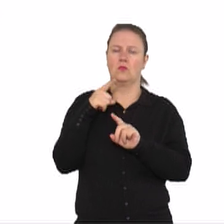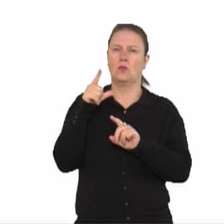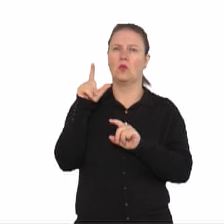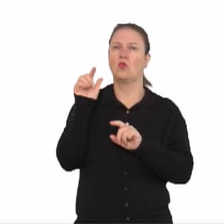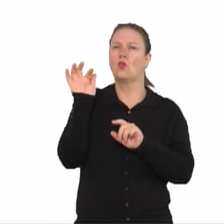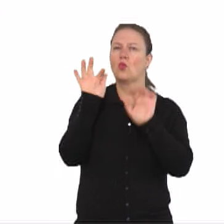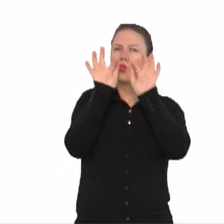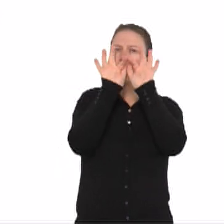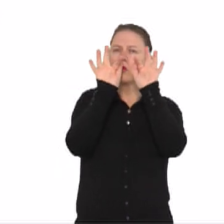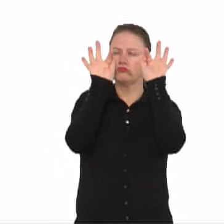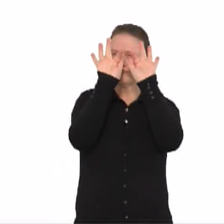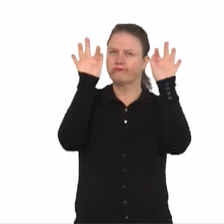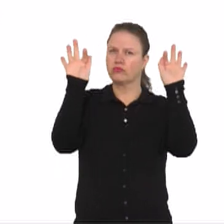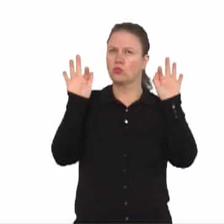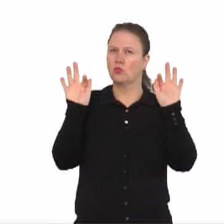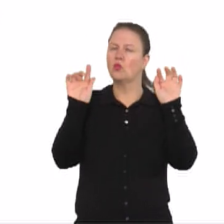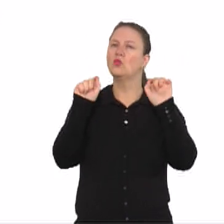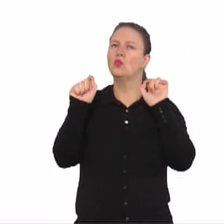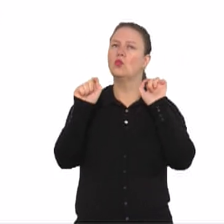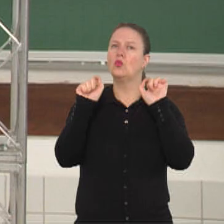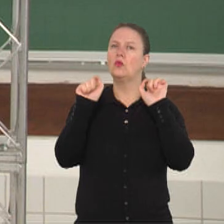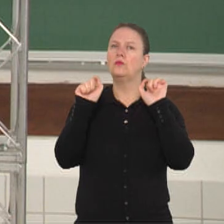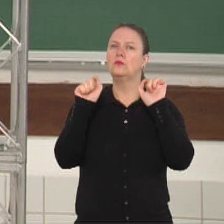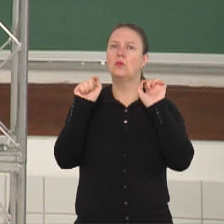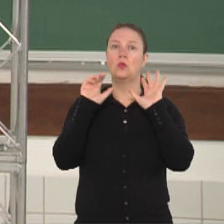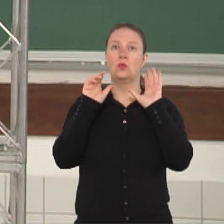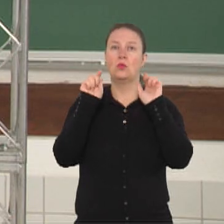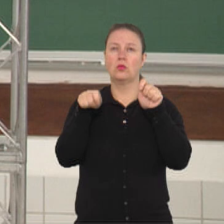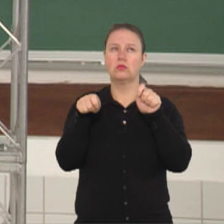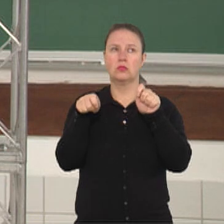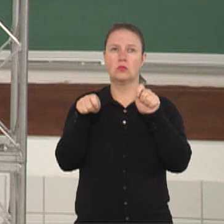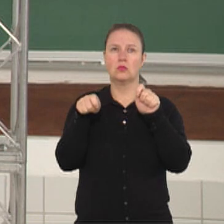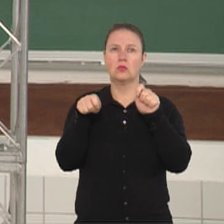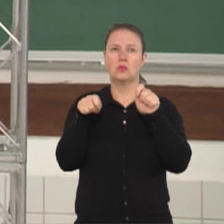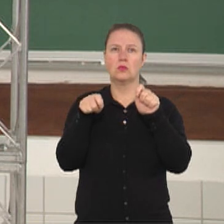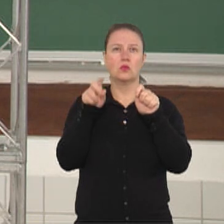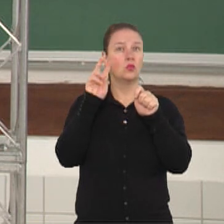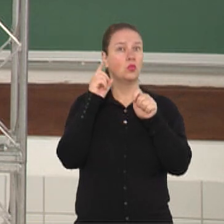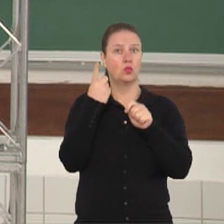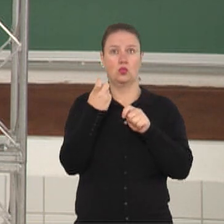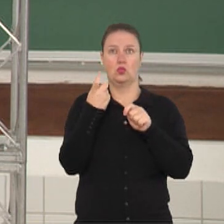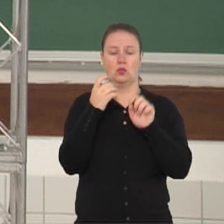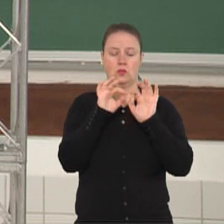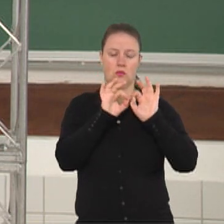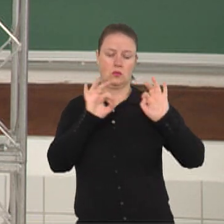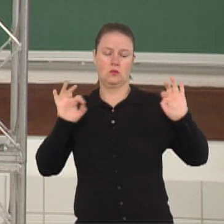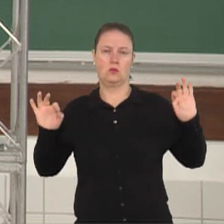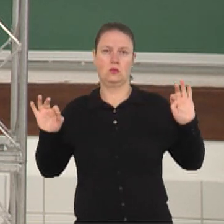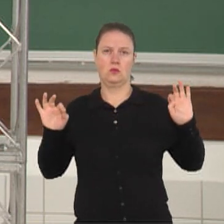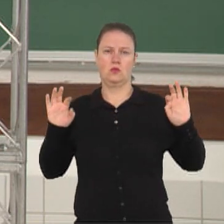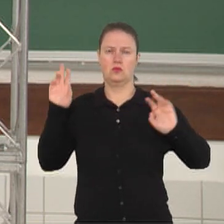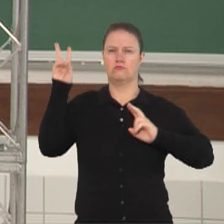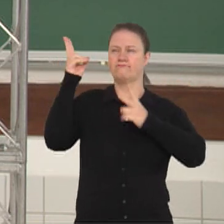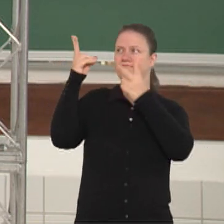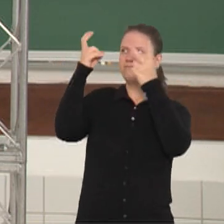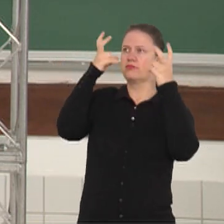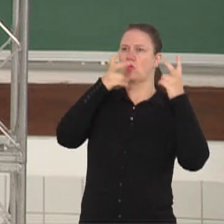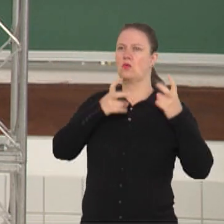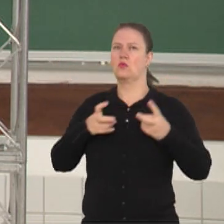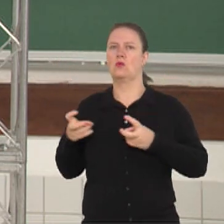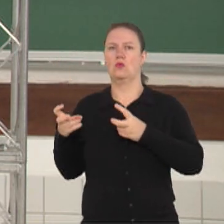estudou. Pense, dá para colocar tudo isso num gráfico apenas e analisar tudo. Claro que